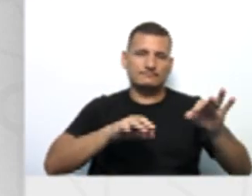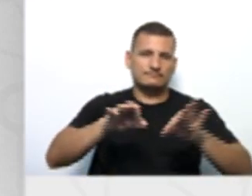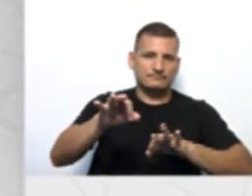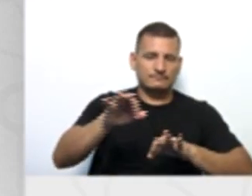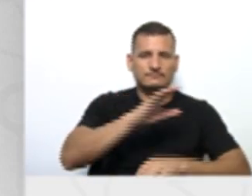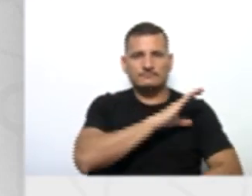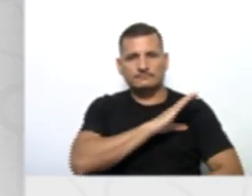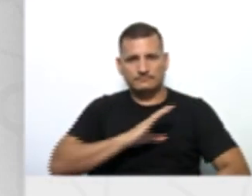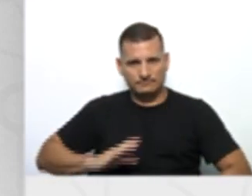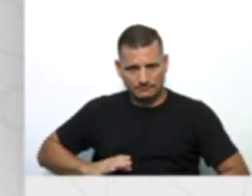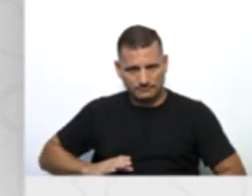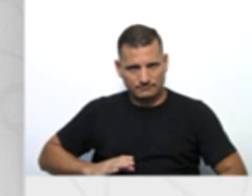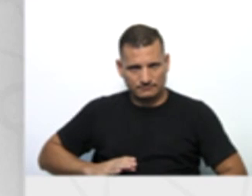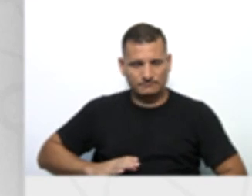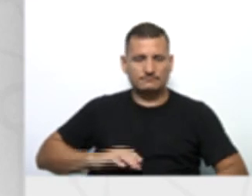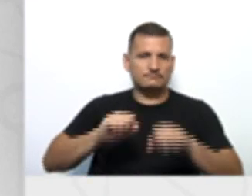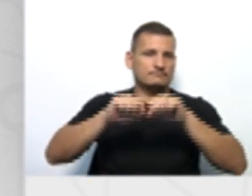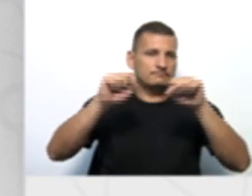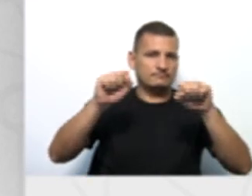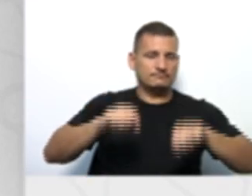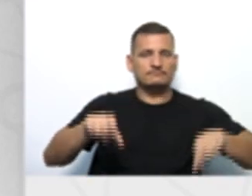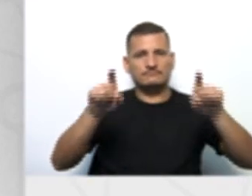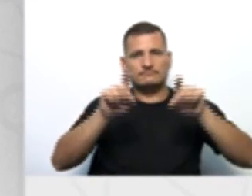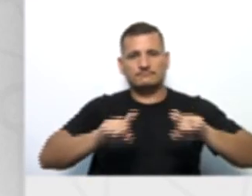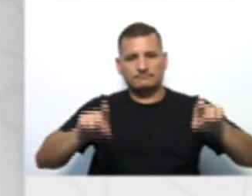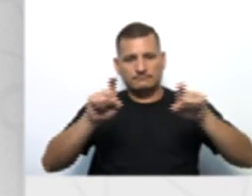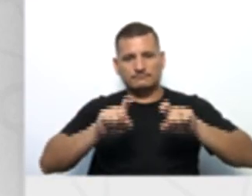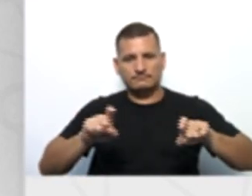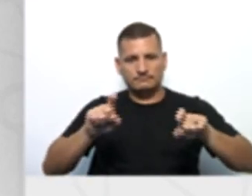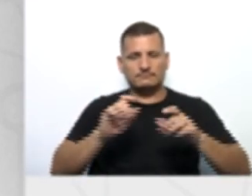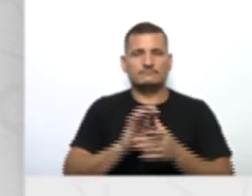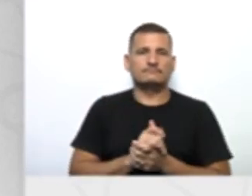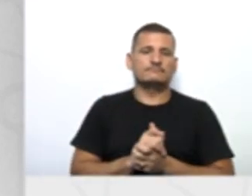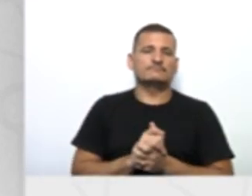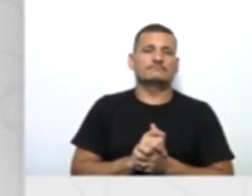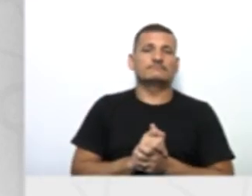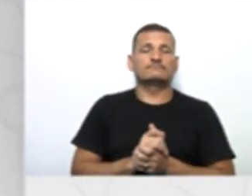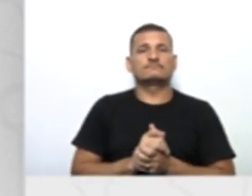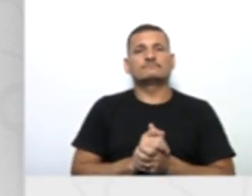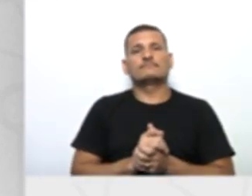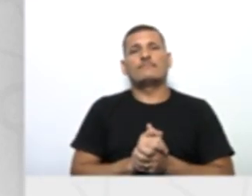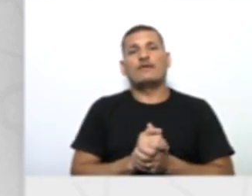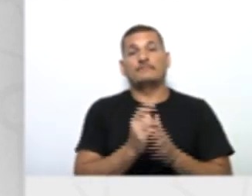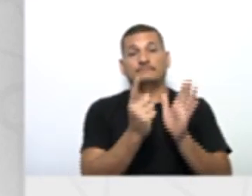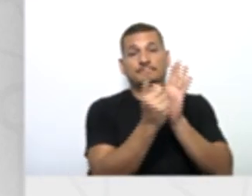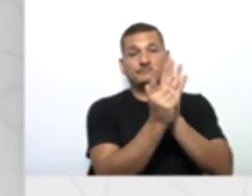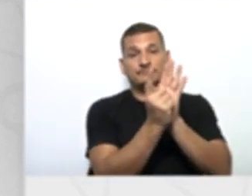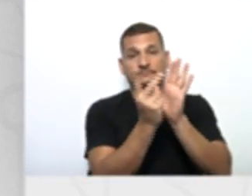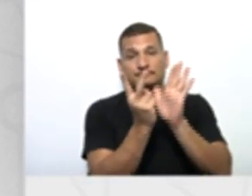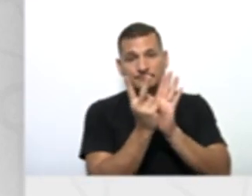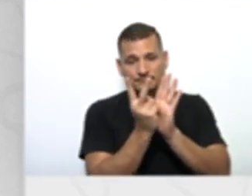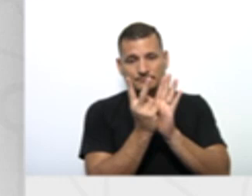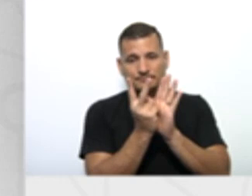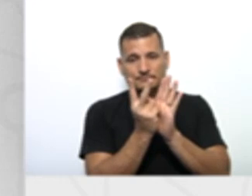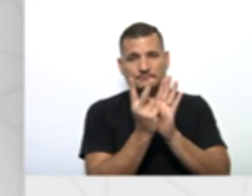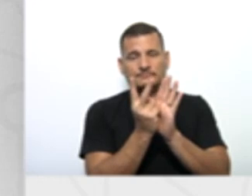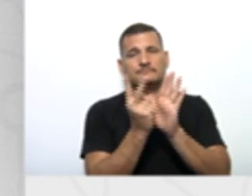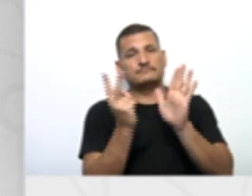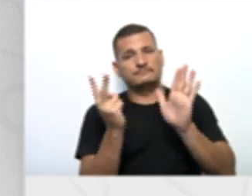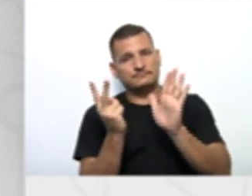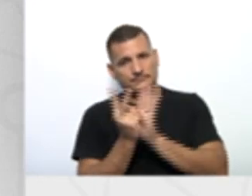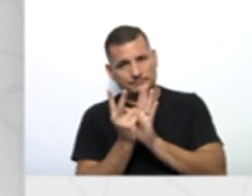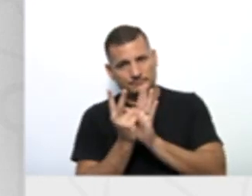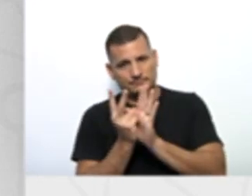coordenação e execução de sistemas computacionais, inciso 4 e inciso 5, estruturação,